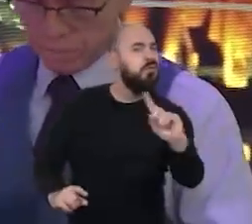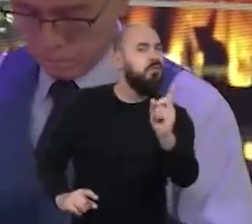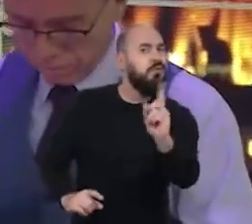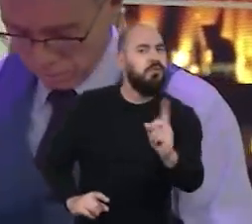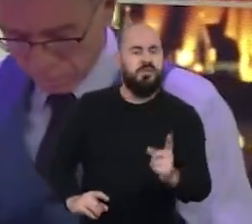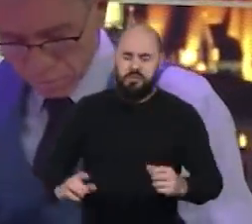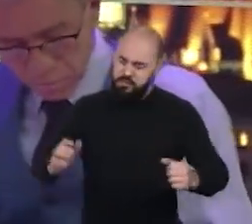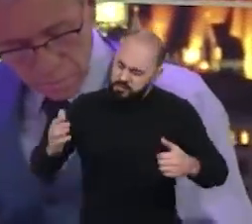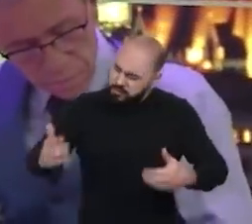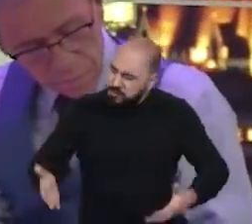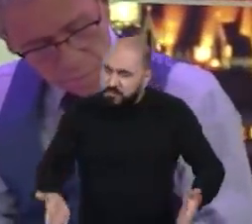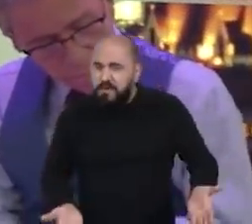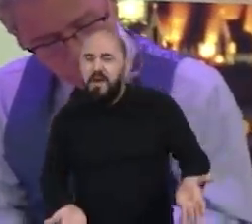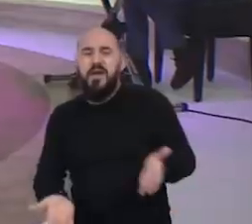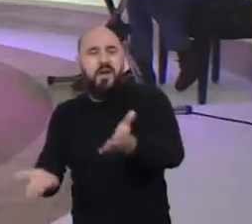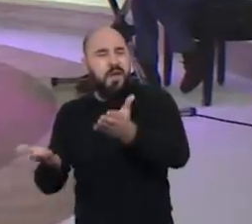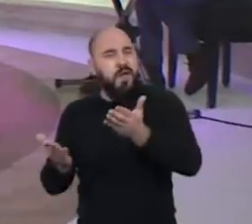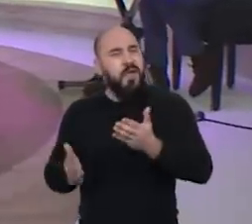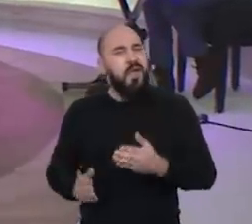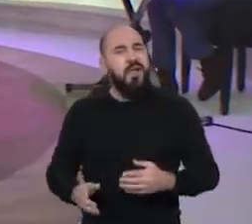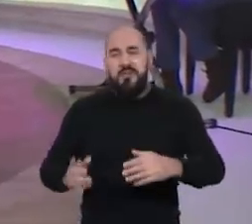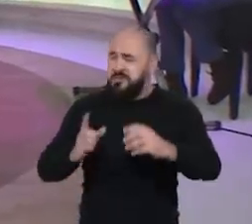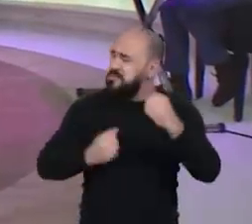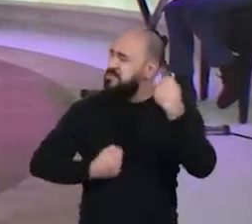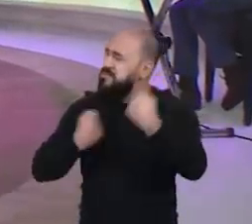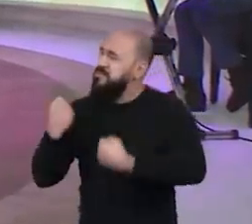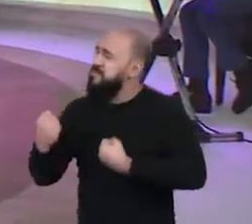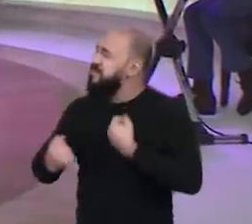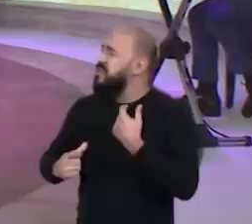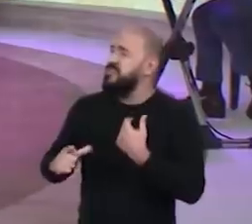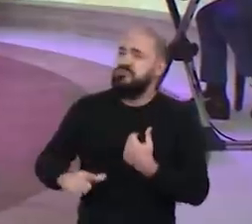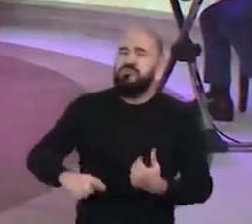para depois. Escolha,